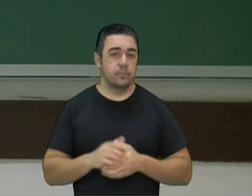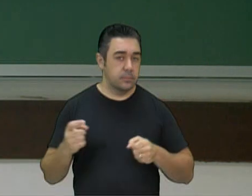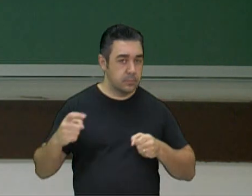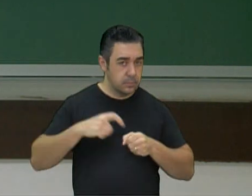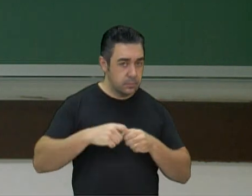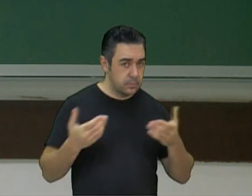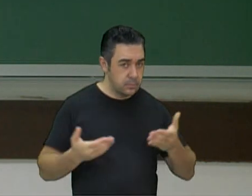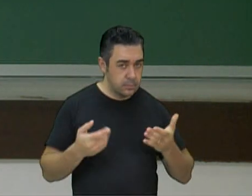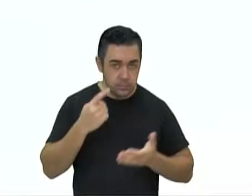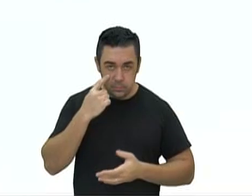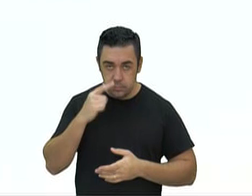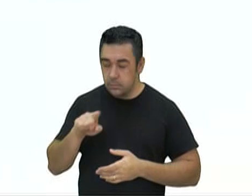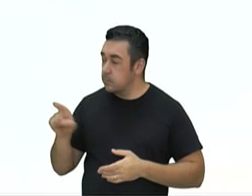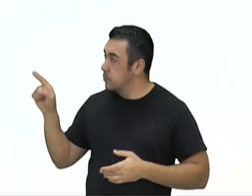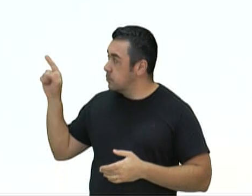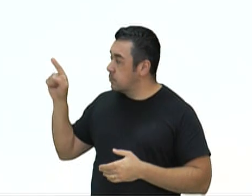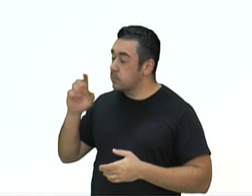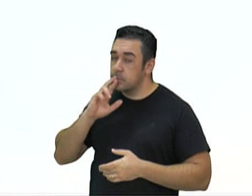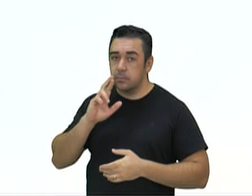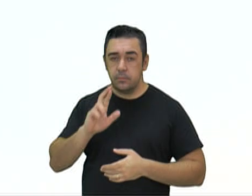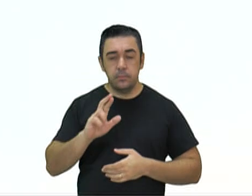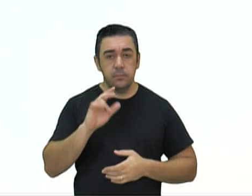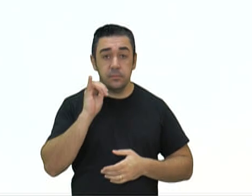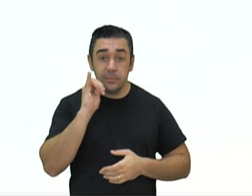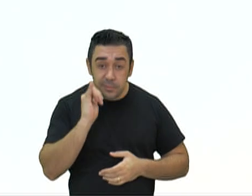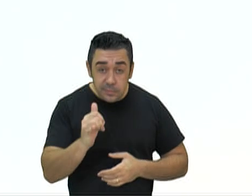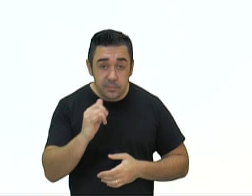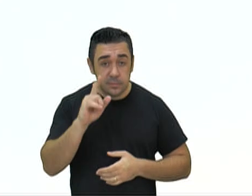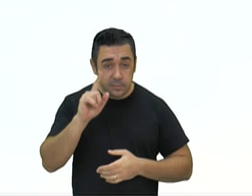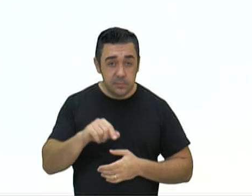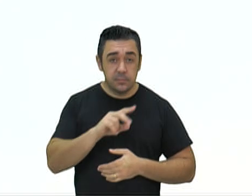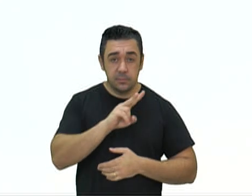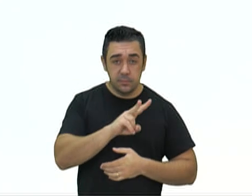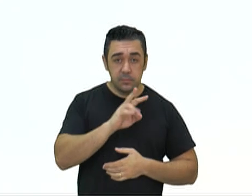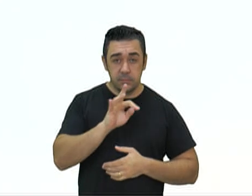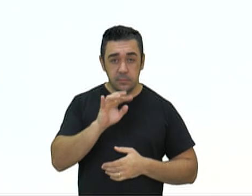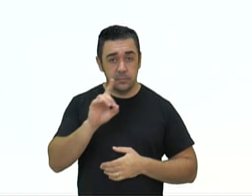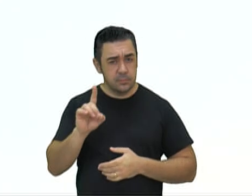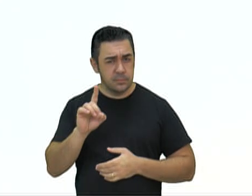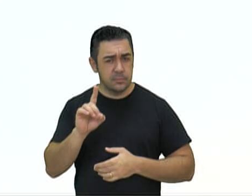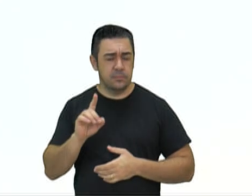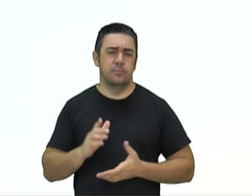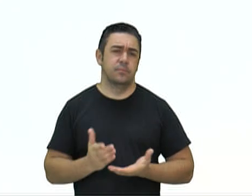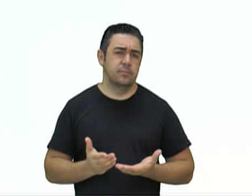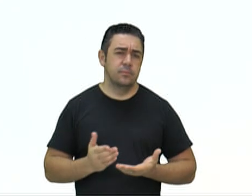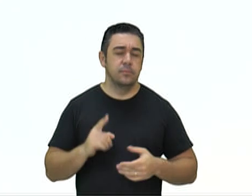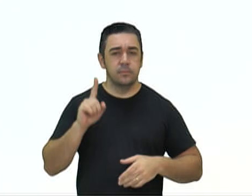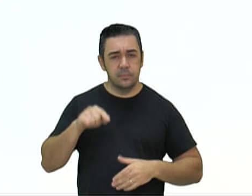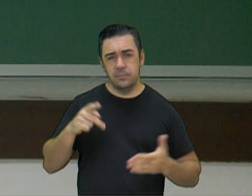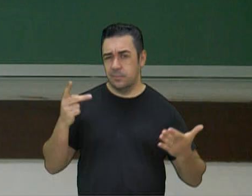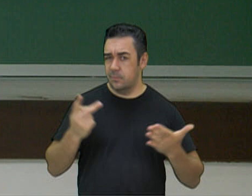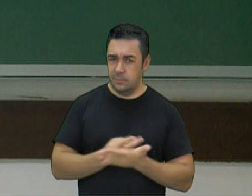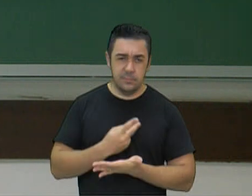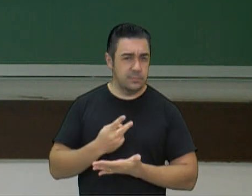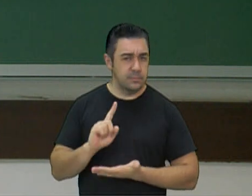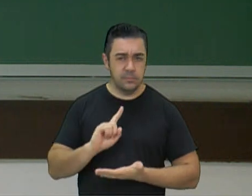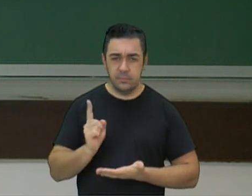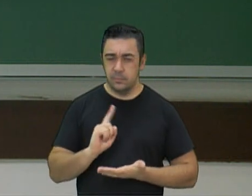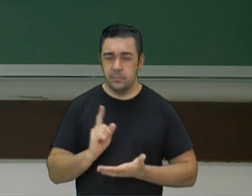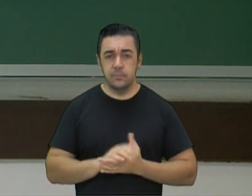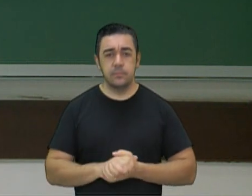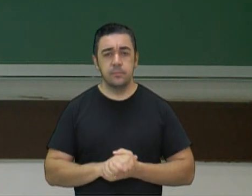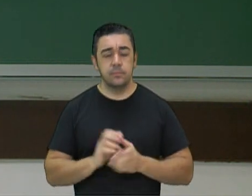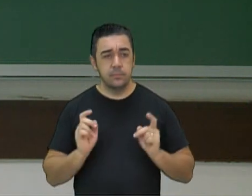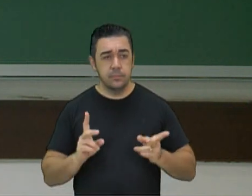Voltando então, galera, olha lá, o verbo dizer é apenas VTD. Então, essa alternativa está incorreta,